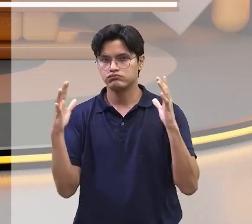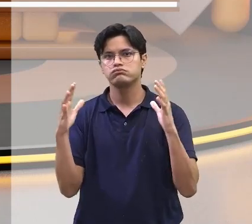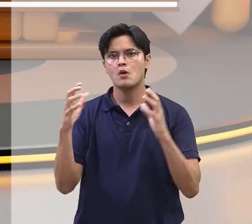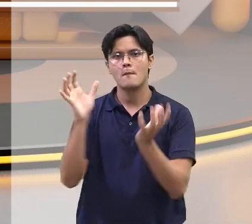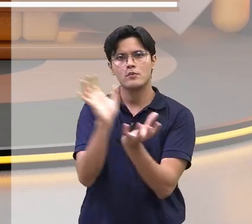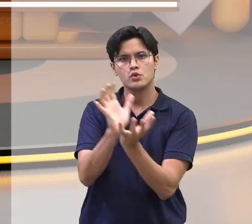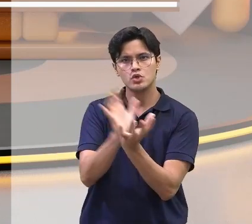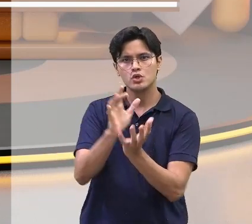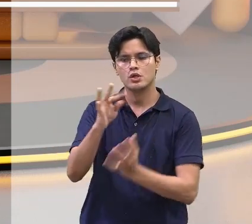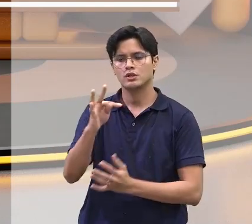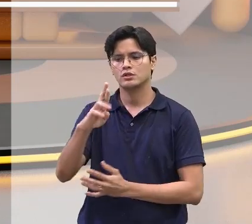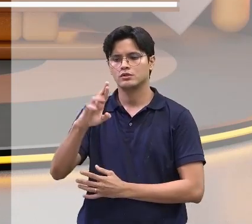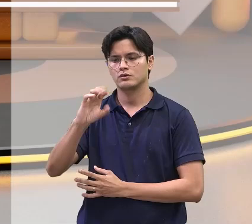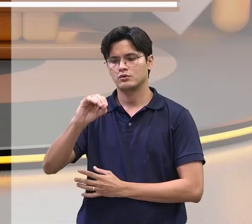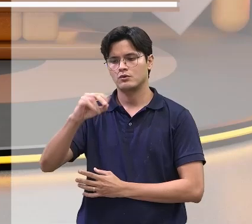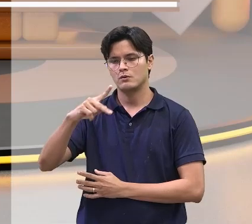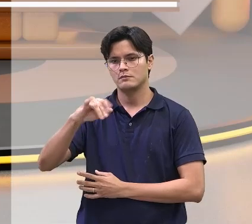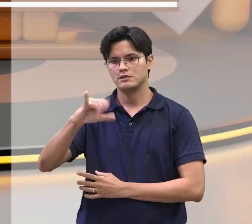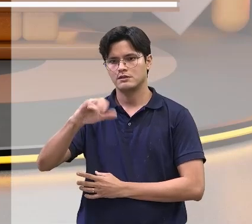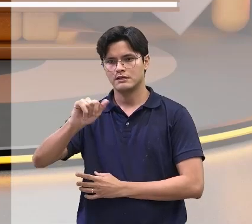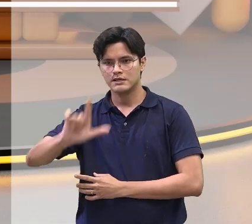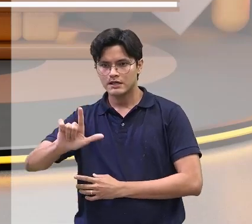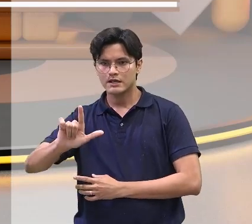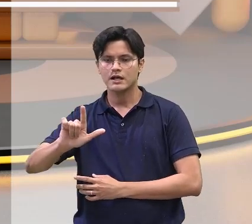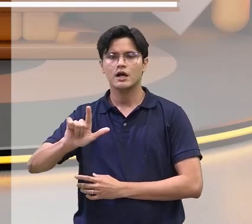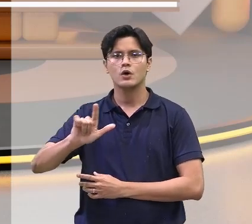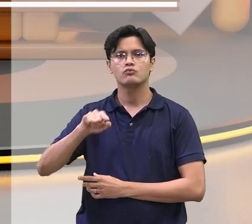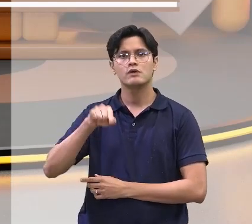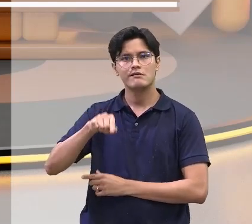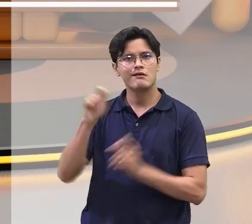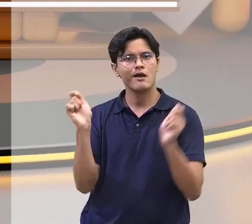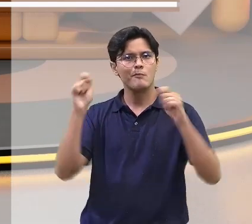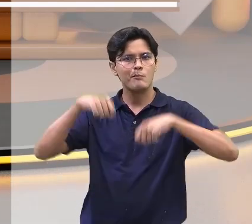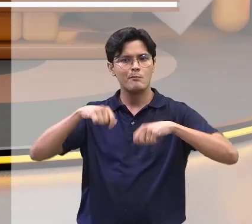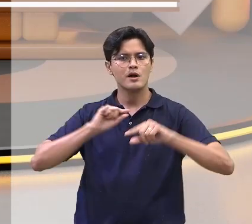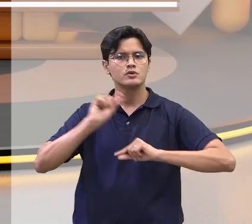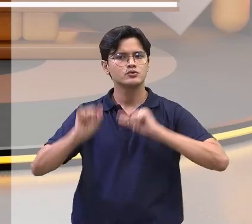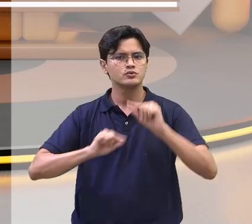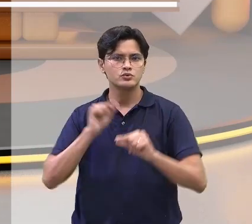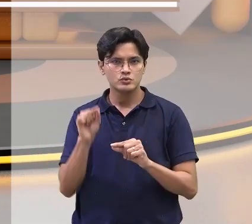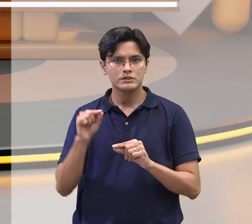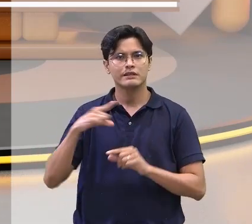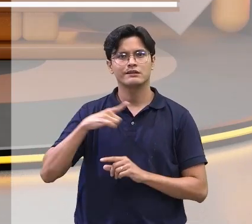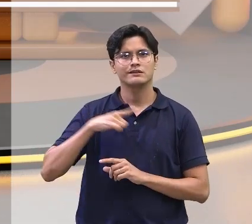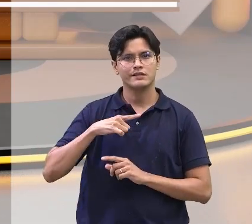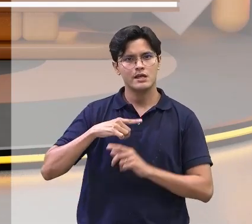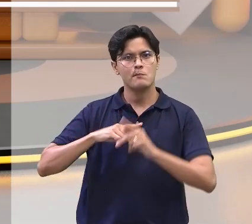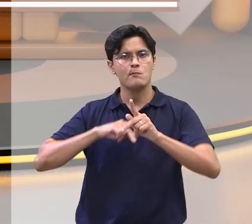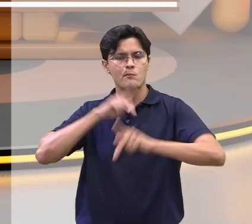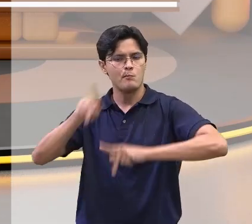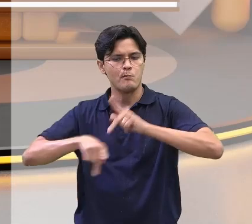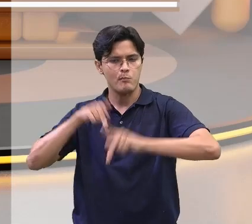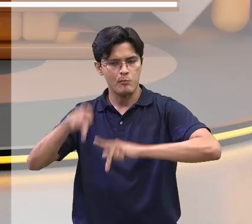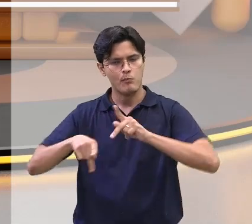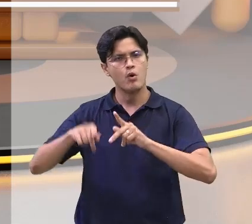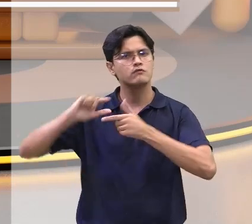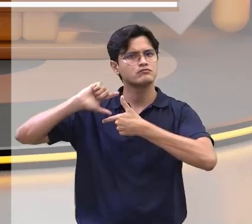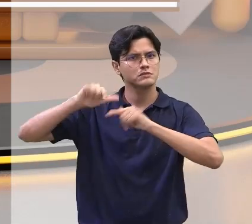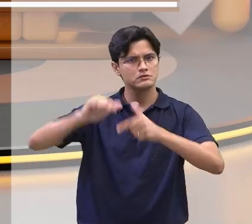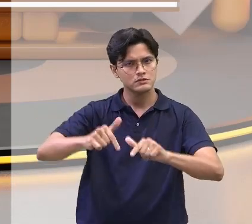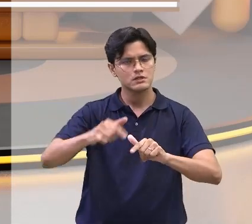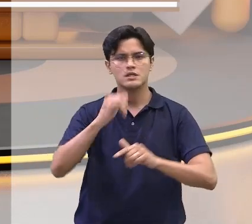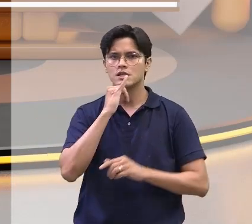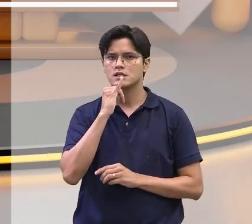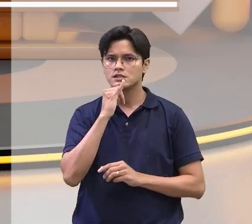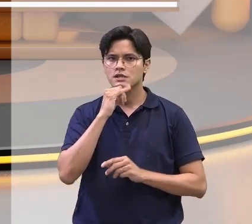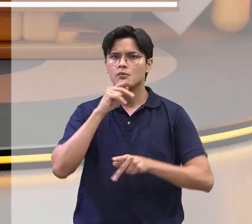conseguem preservar, não, a palavra seria ali colocar habitantes tradicionais, como os povos